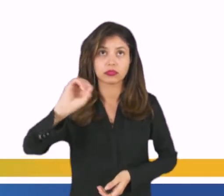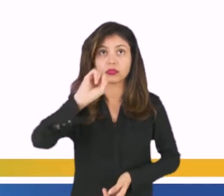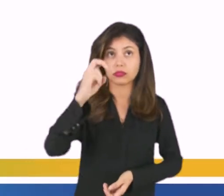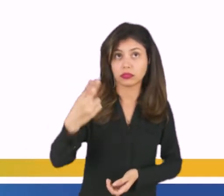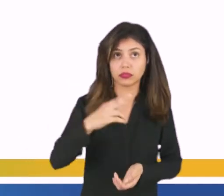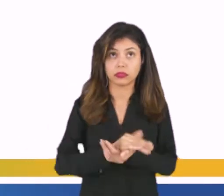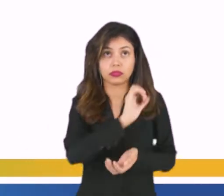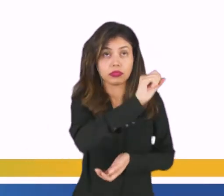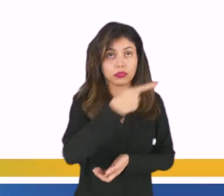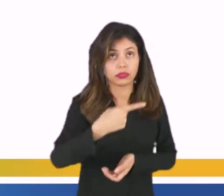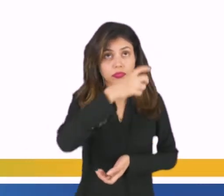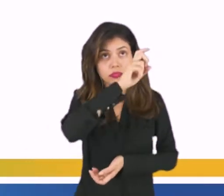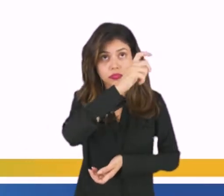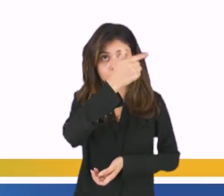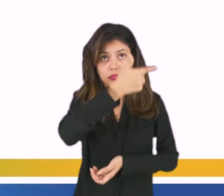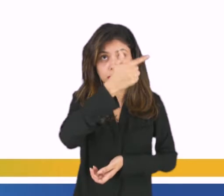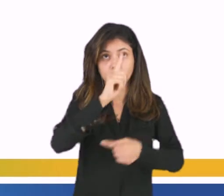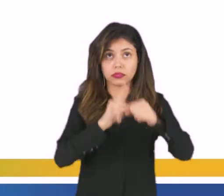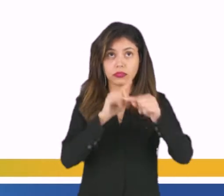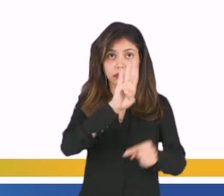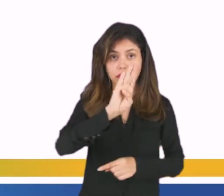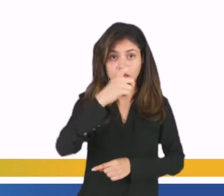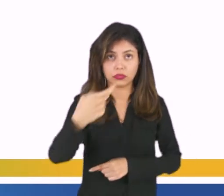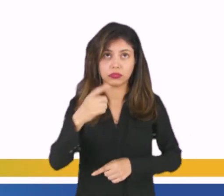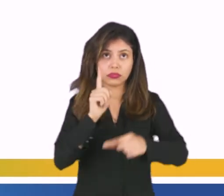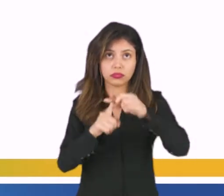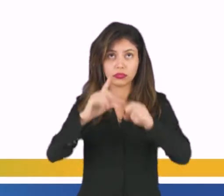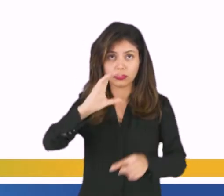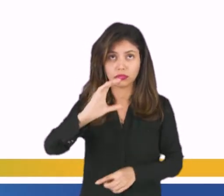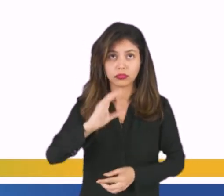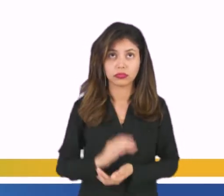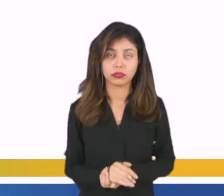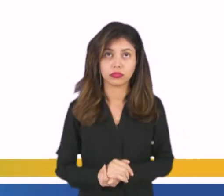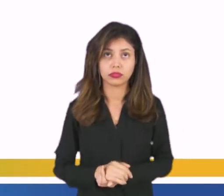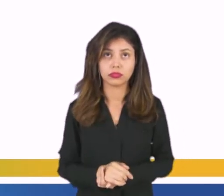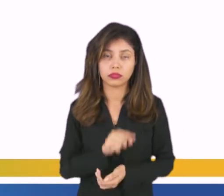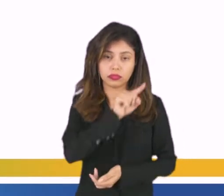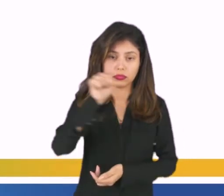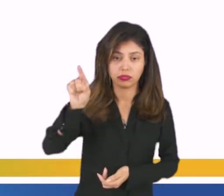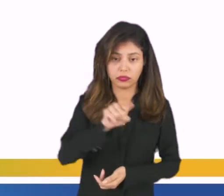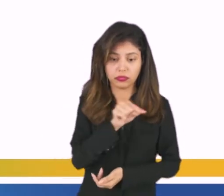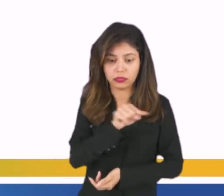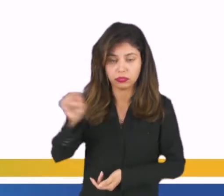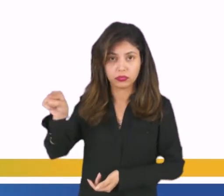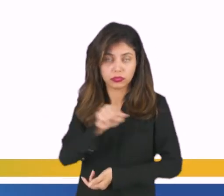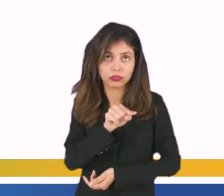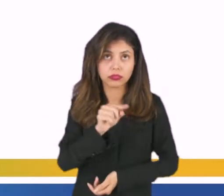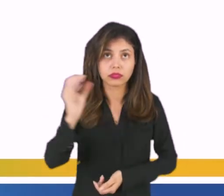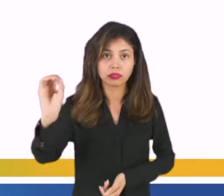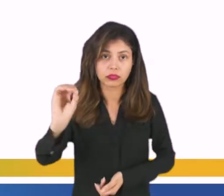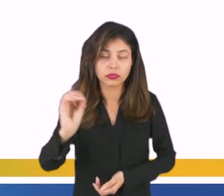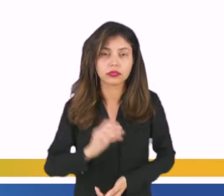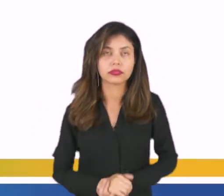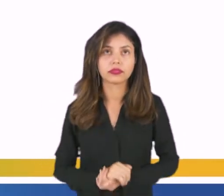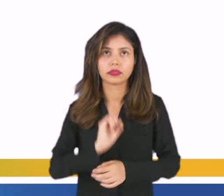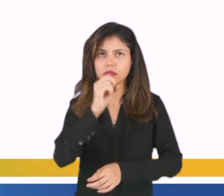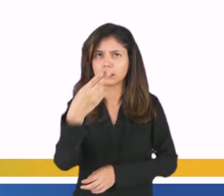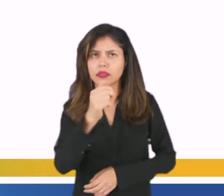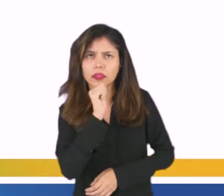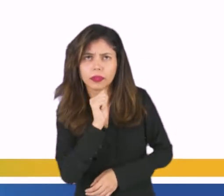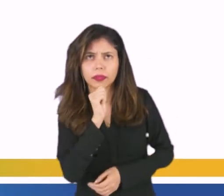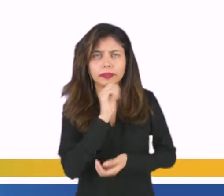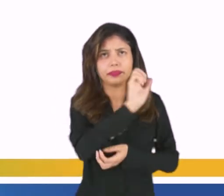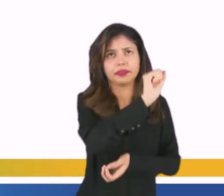ou ax² mais bx mais c maior ou igual a zero, ou